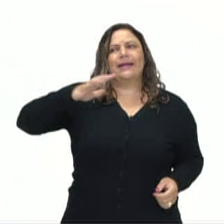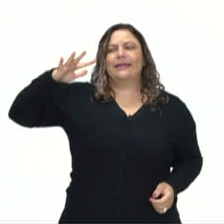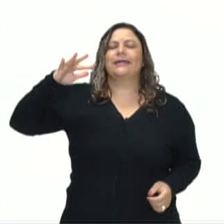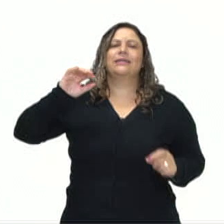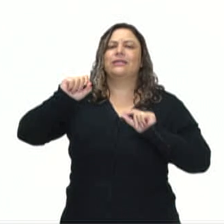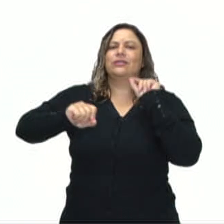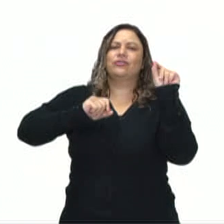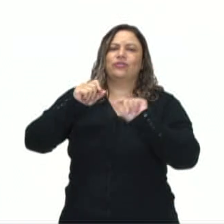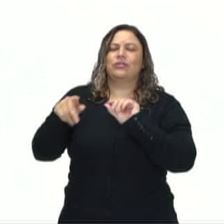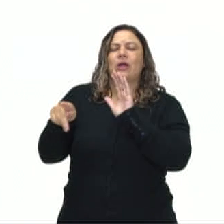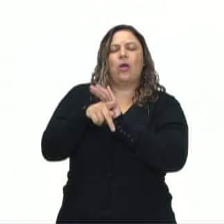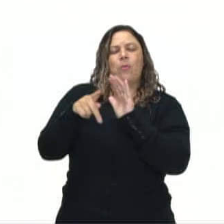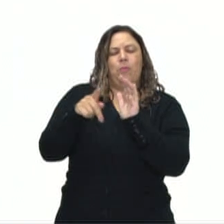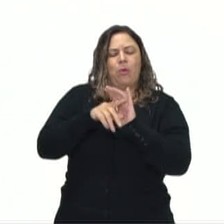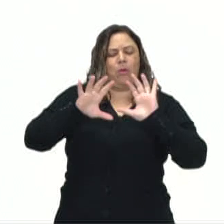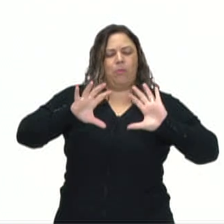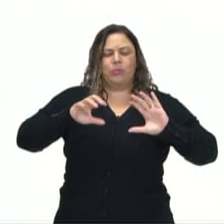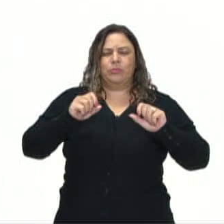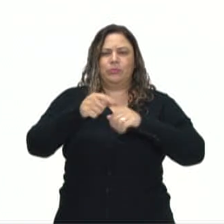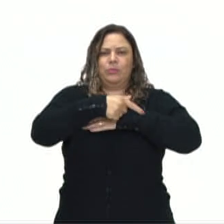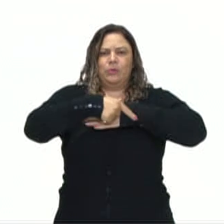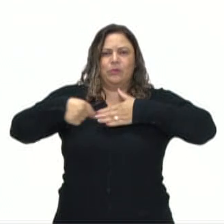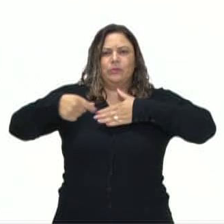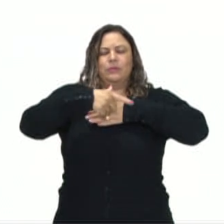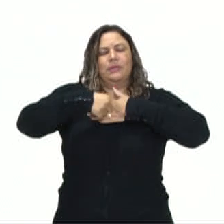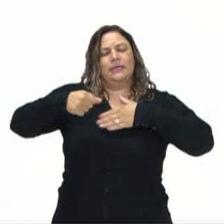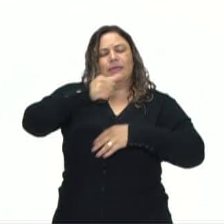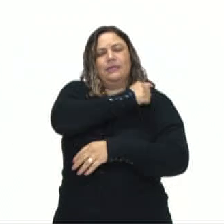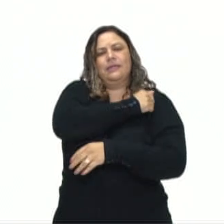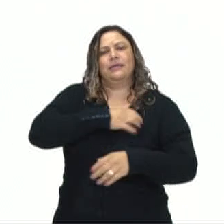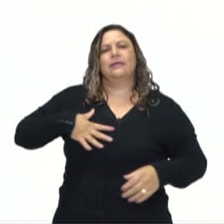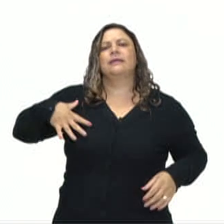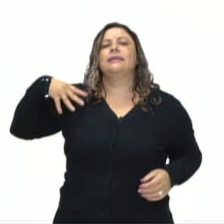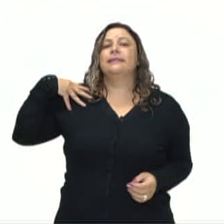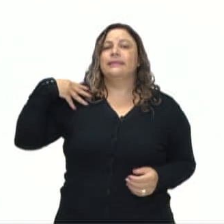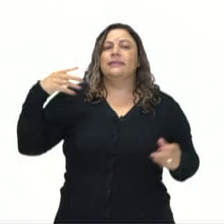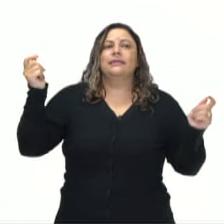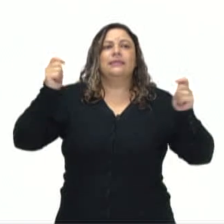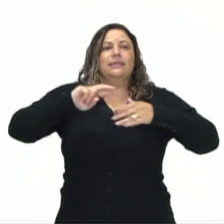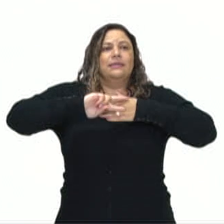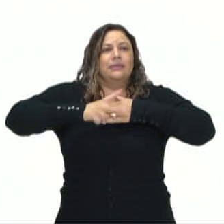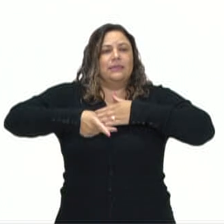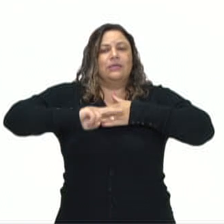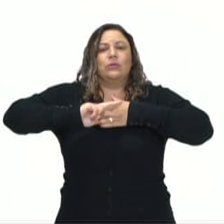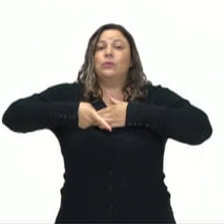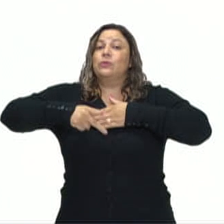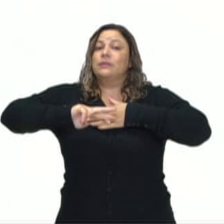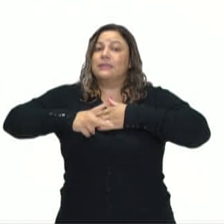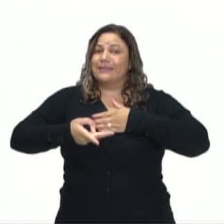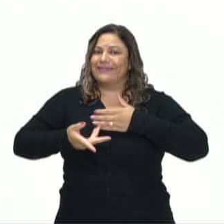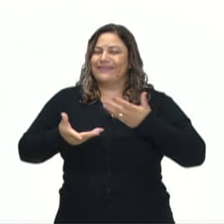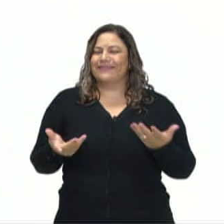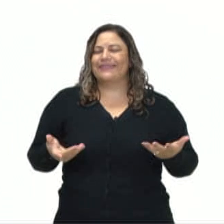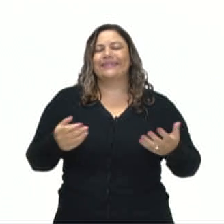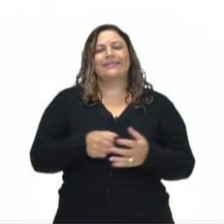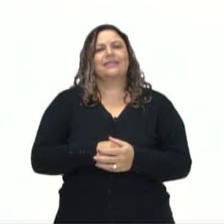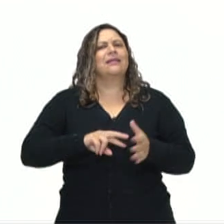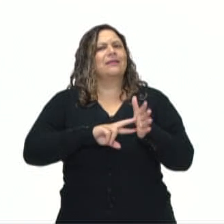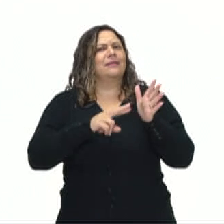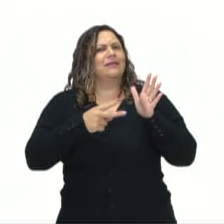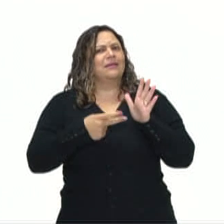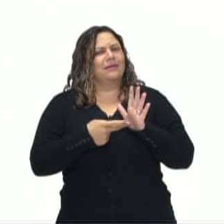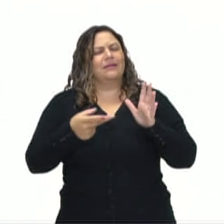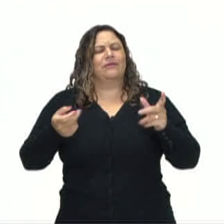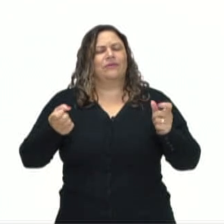teleológica, defendida por autores como Aristóteles, é uma ética consequencialista. Isso significa que a boa ação